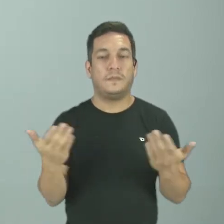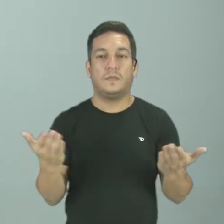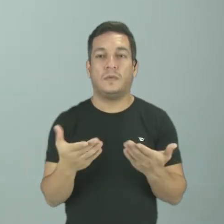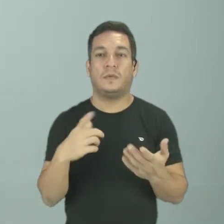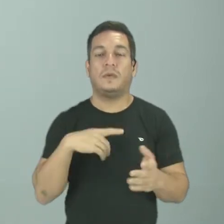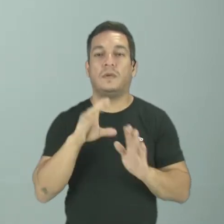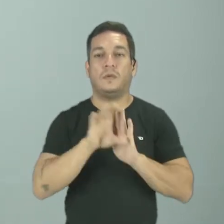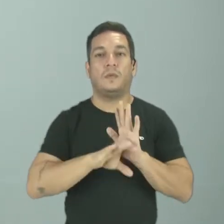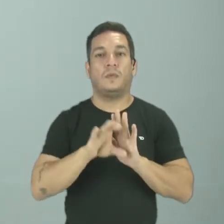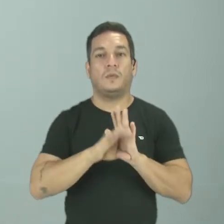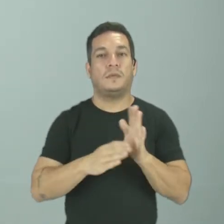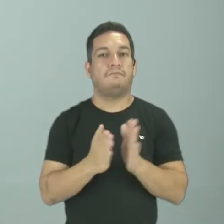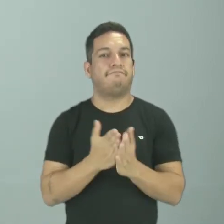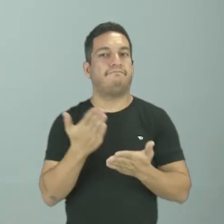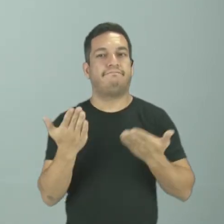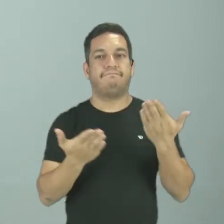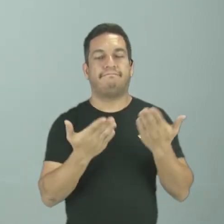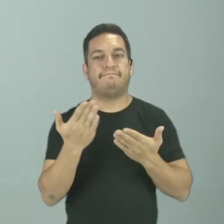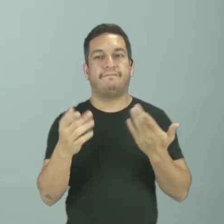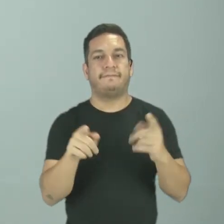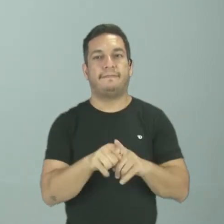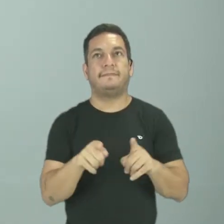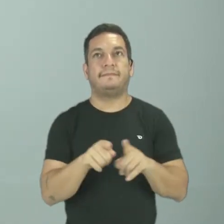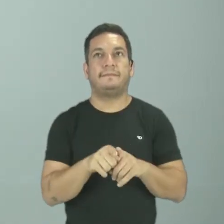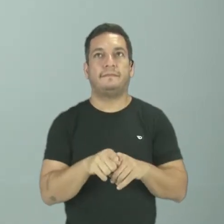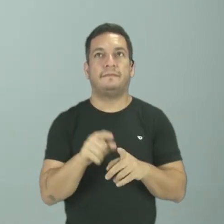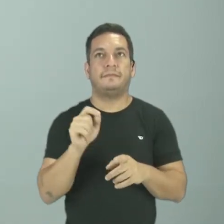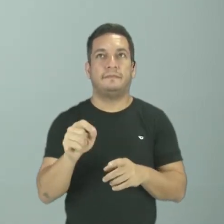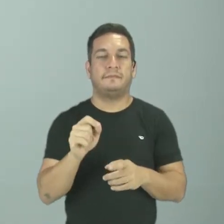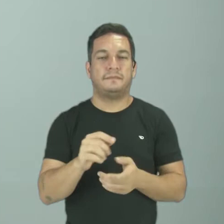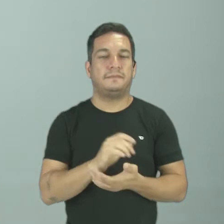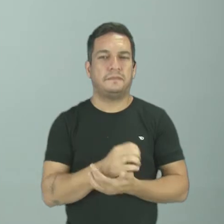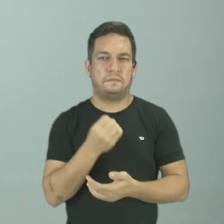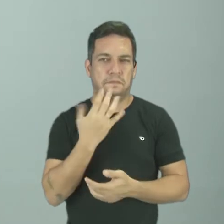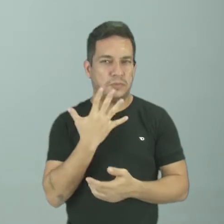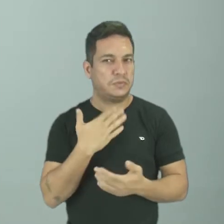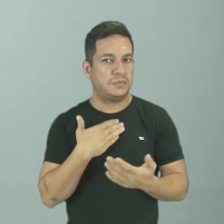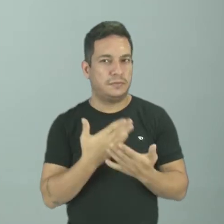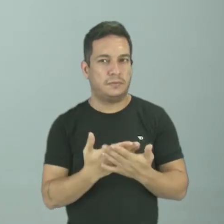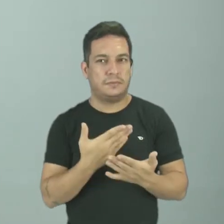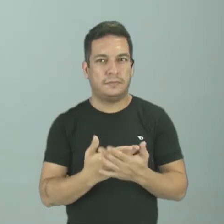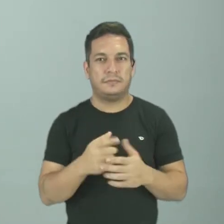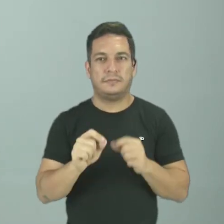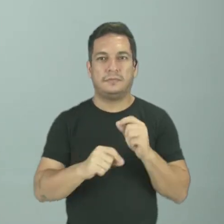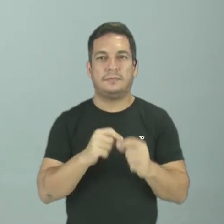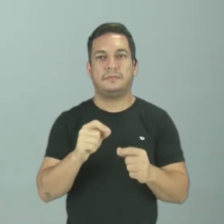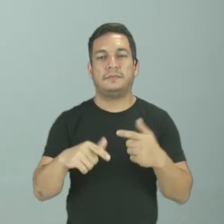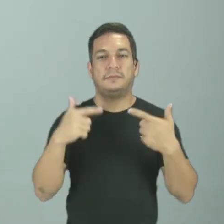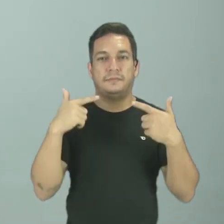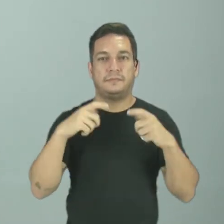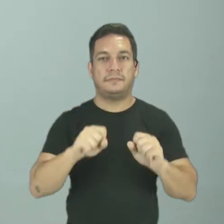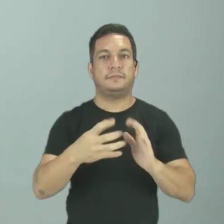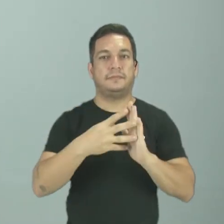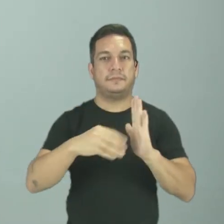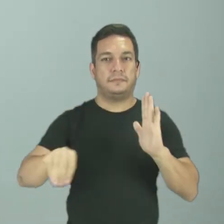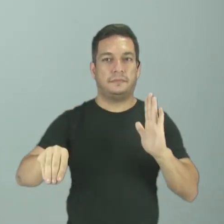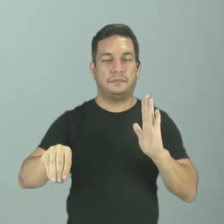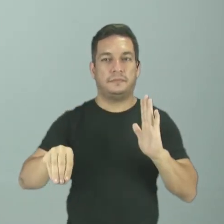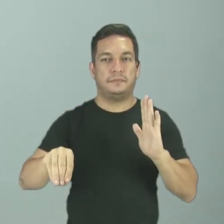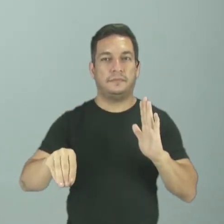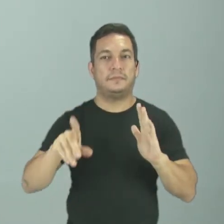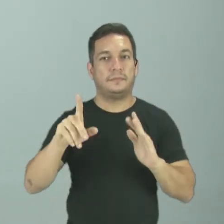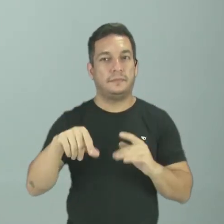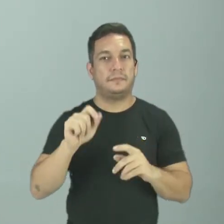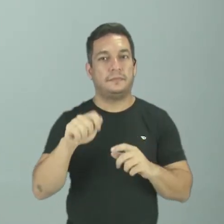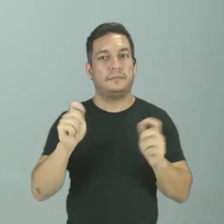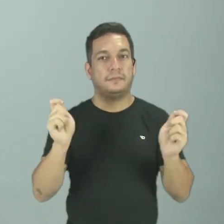um conteúdo maravilhoso, incrível, delicioso, que é o conteúdo de figuras de linguagem, que é